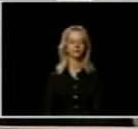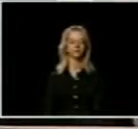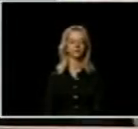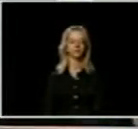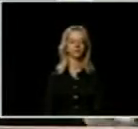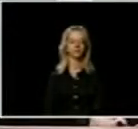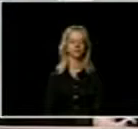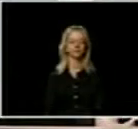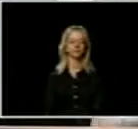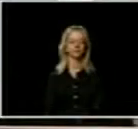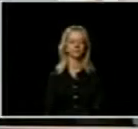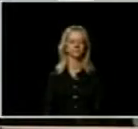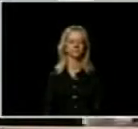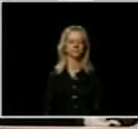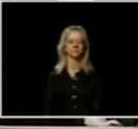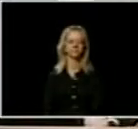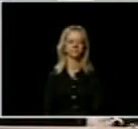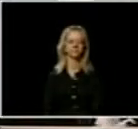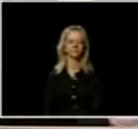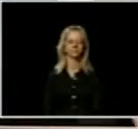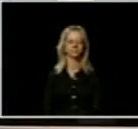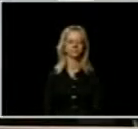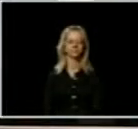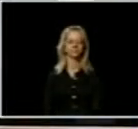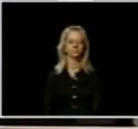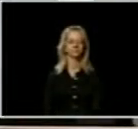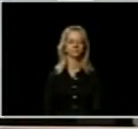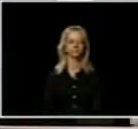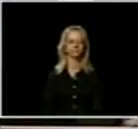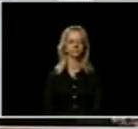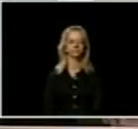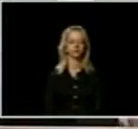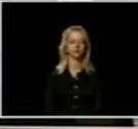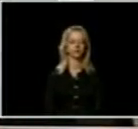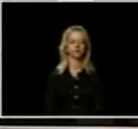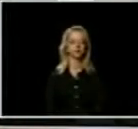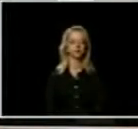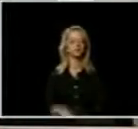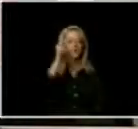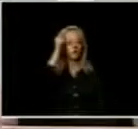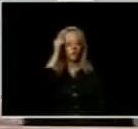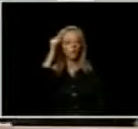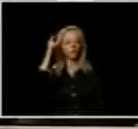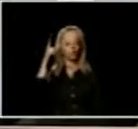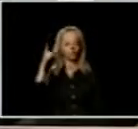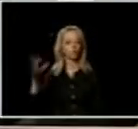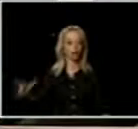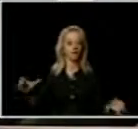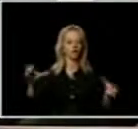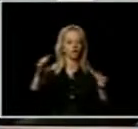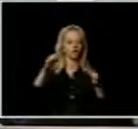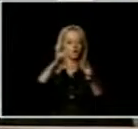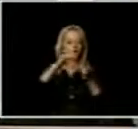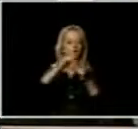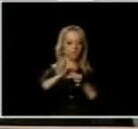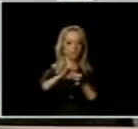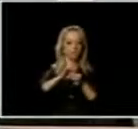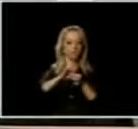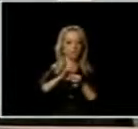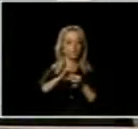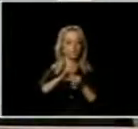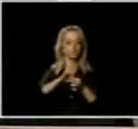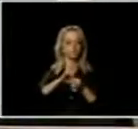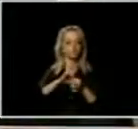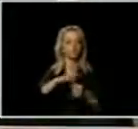no direito, nas normas, porque a cultura, ela está intrinsecamente ligada a costumes. E nós sabemos o quanto